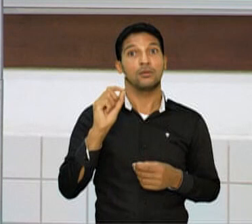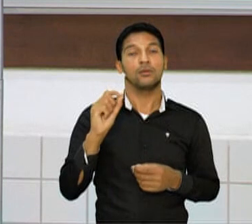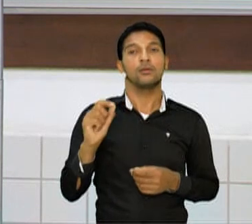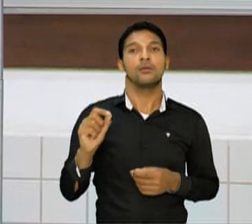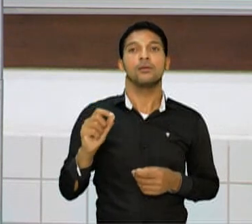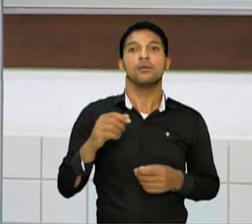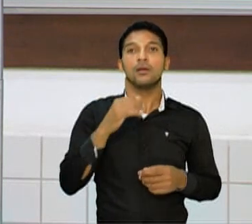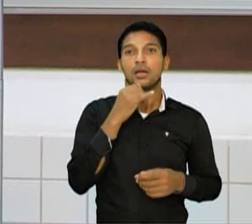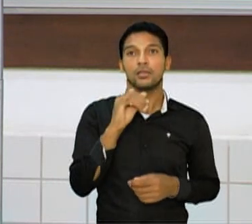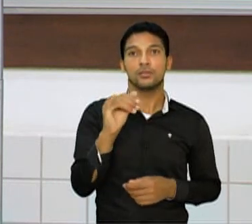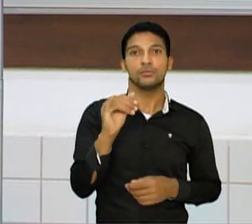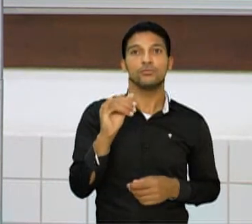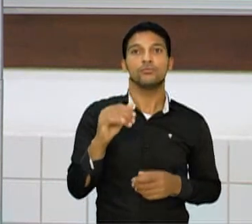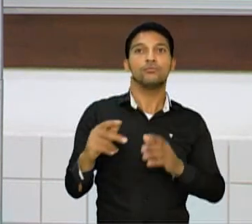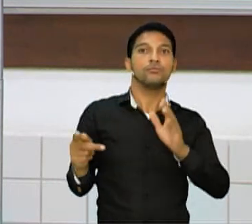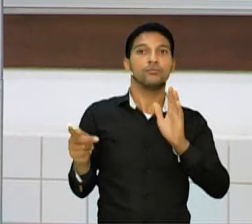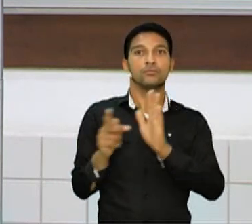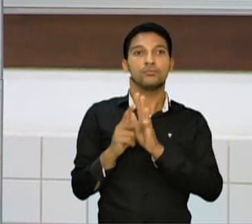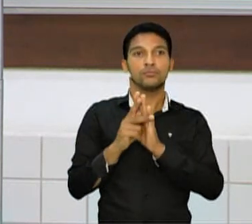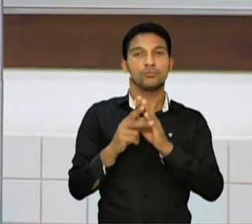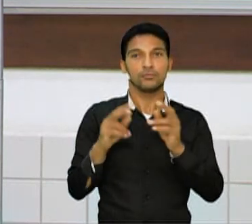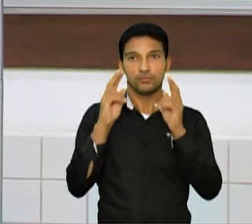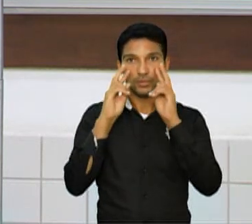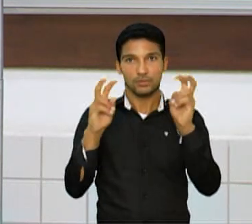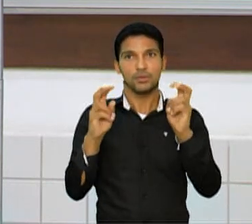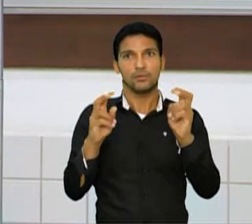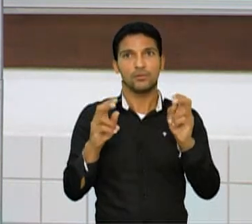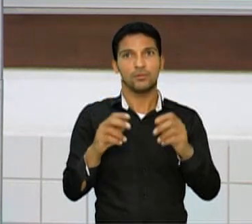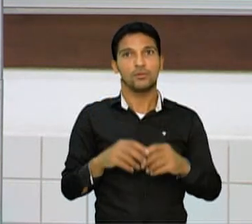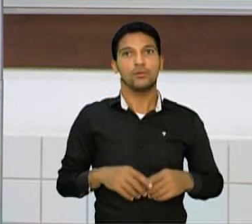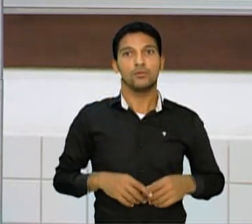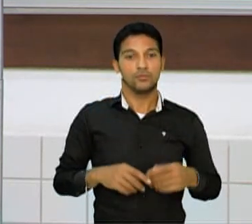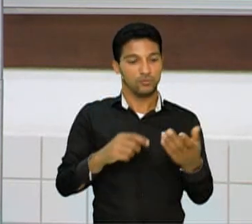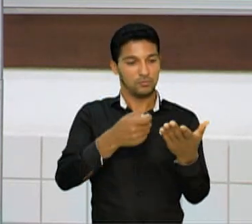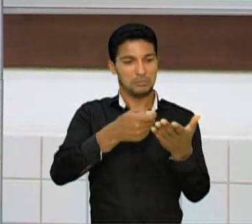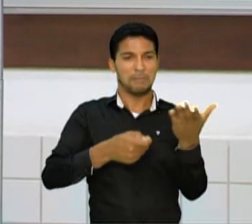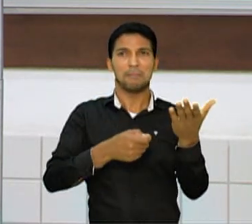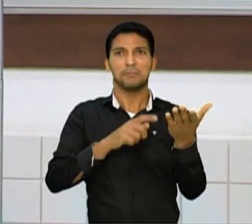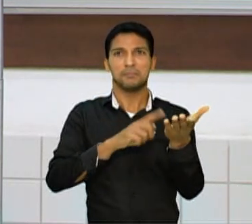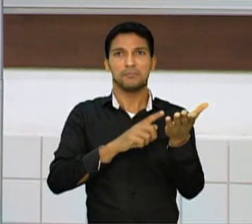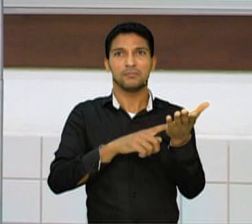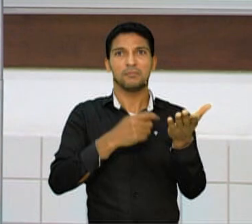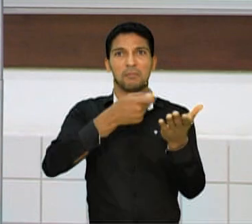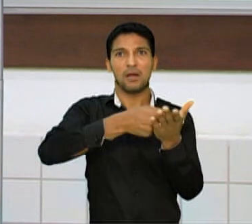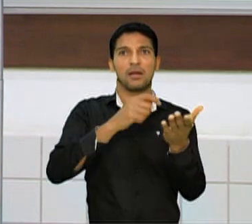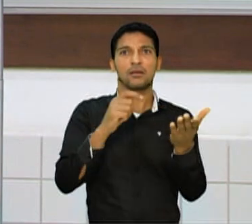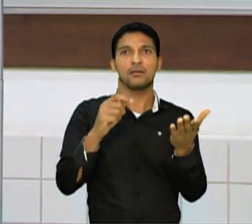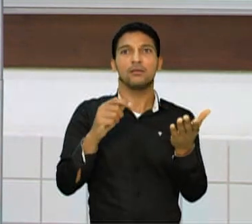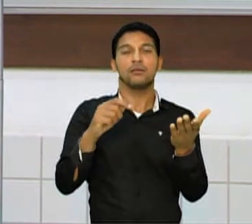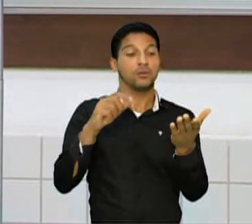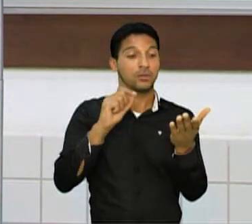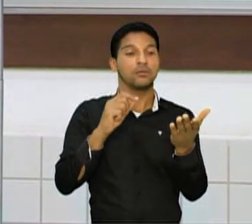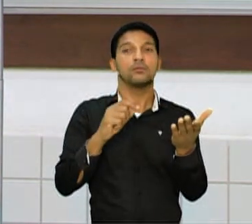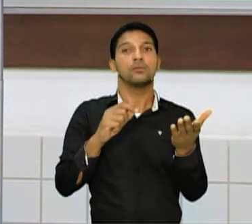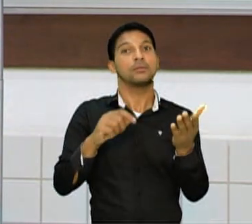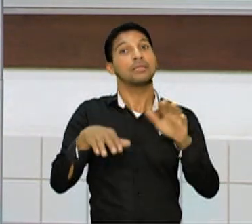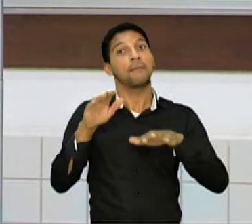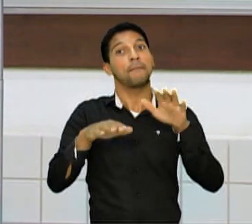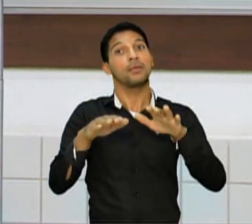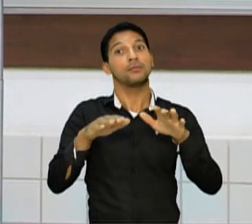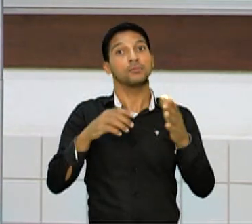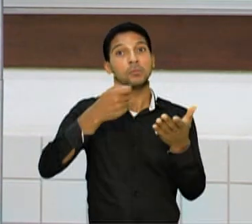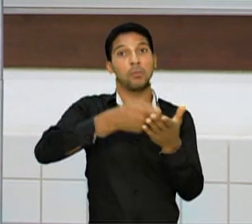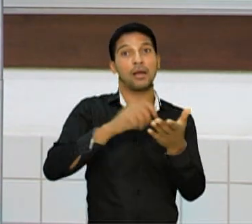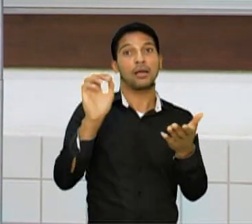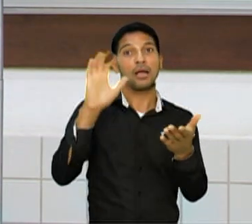entramos naquelas bandeiras destacadas nas contas de luz como sendo amarela e vermelha, dependendo do fluxo da água. A